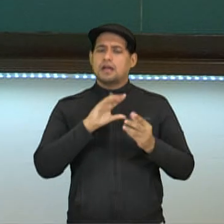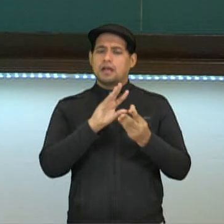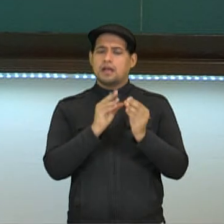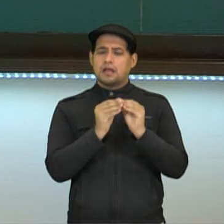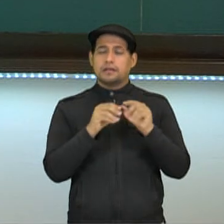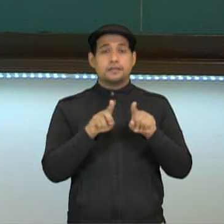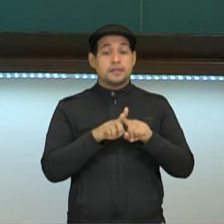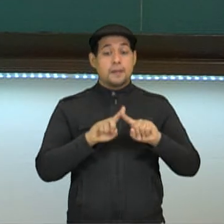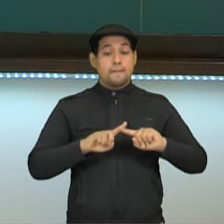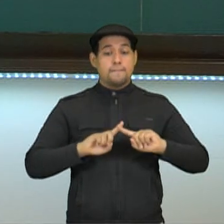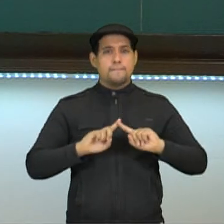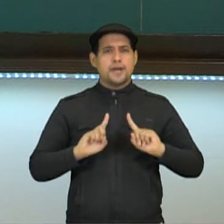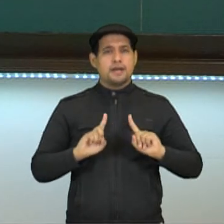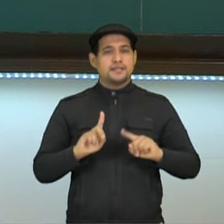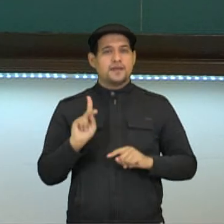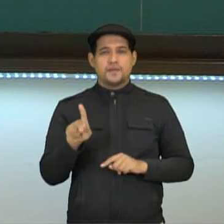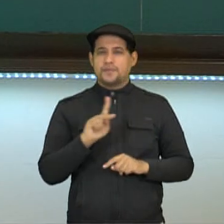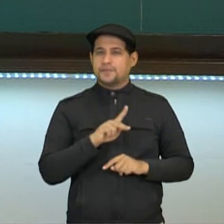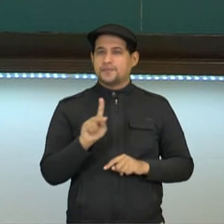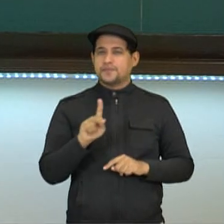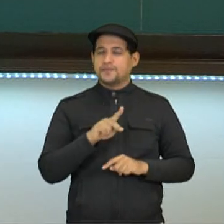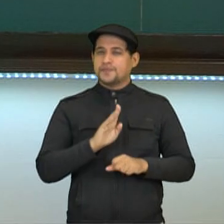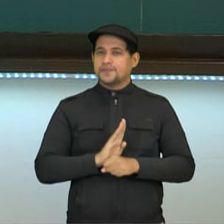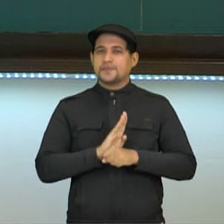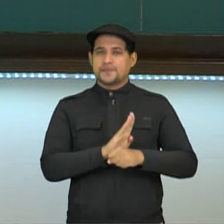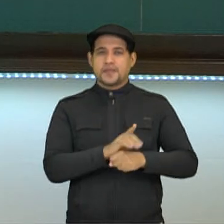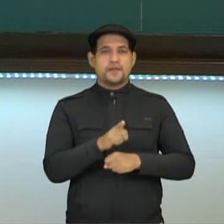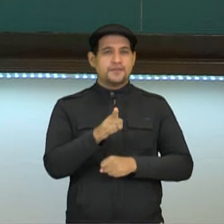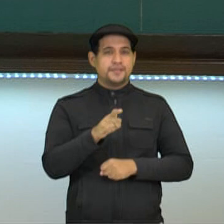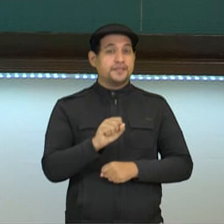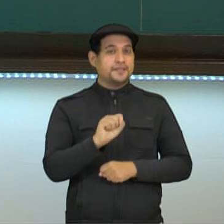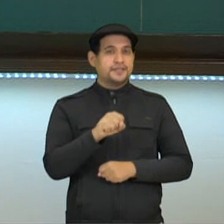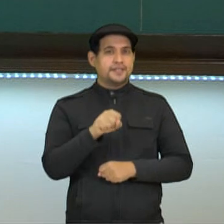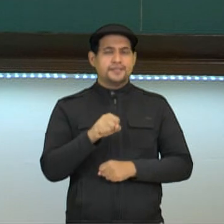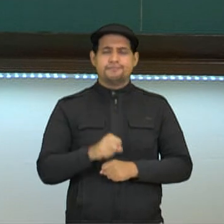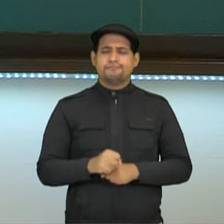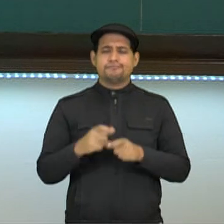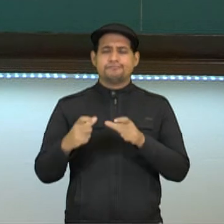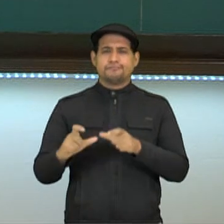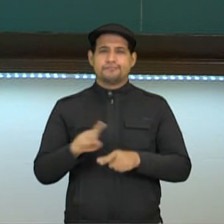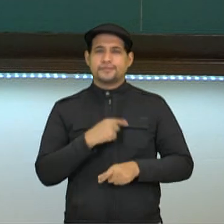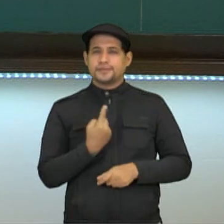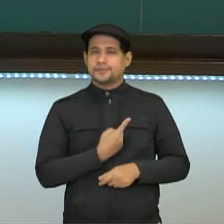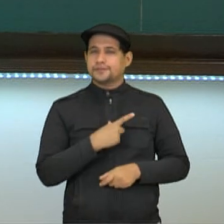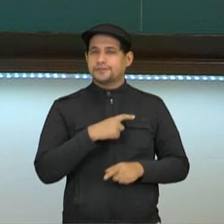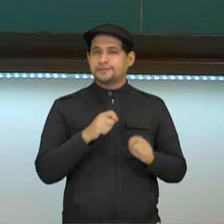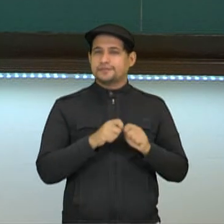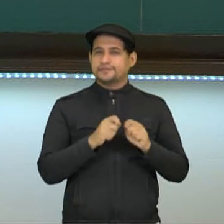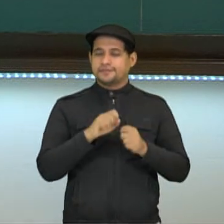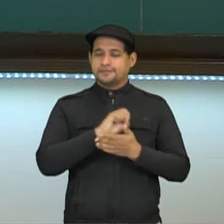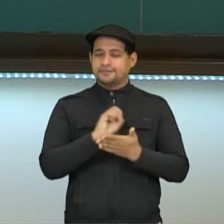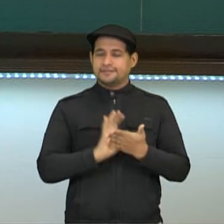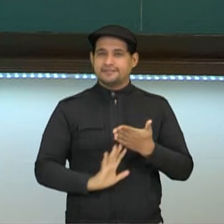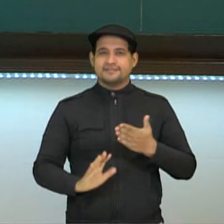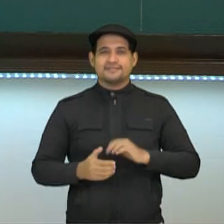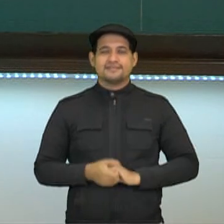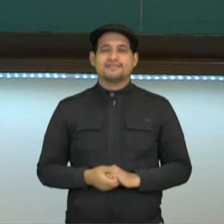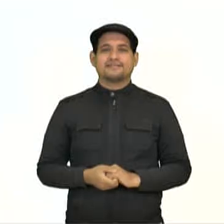abreviadas, mas a teacher vai ajudar vocês no momento em que nós estivermos fazendo as